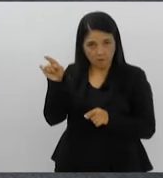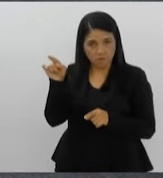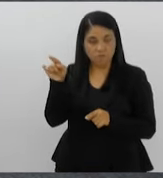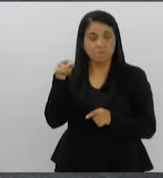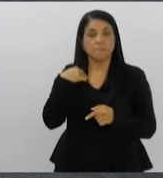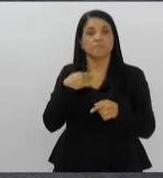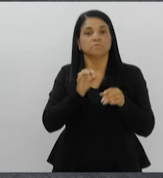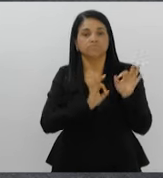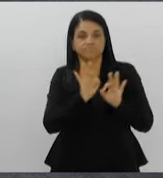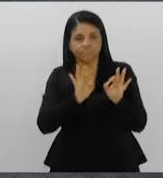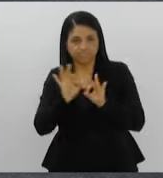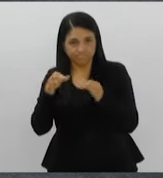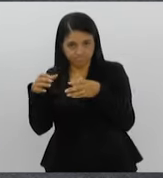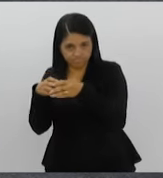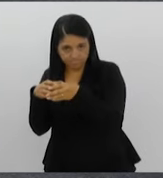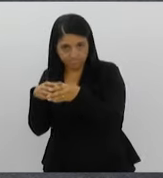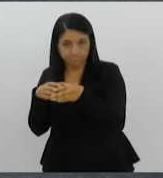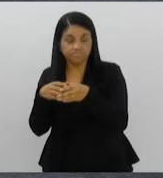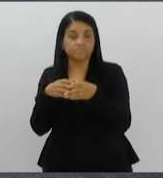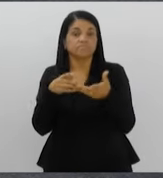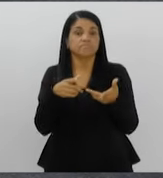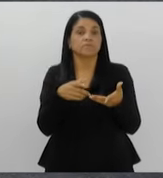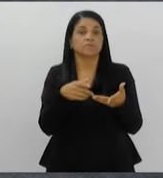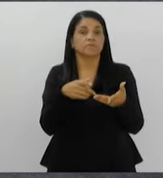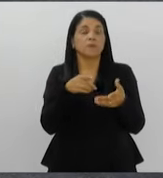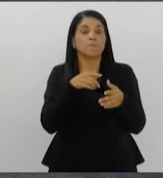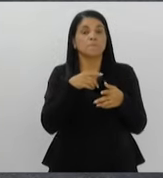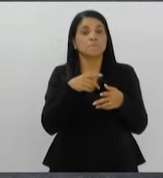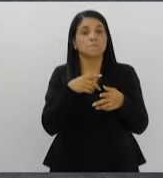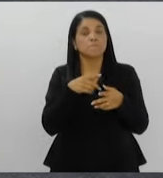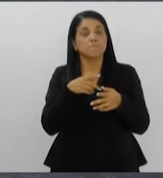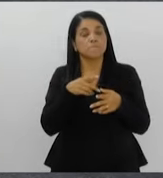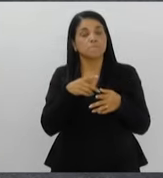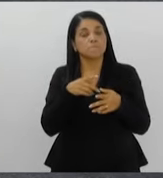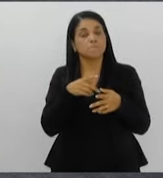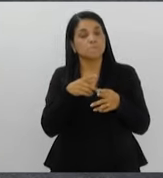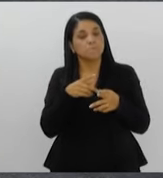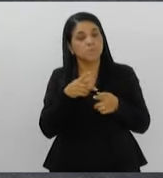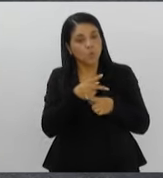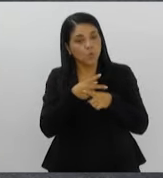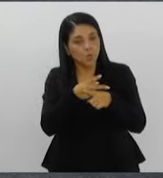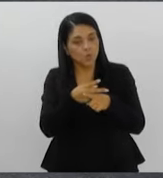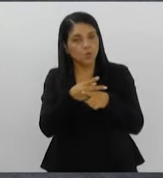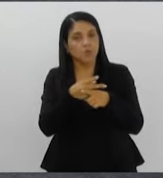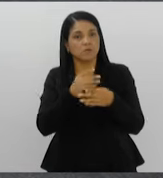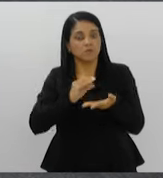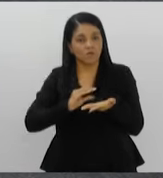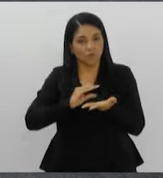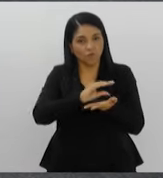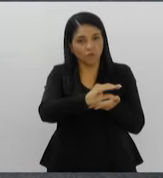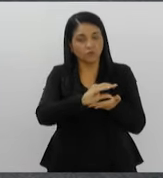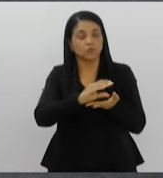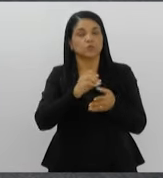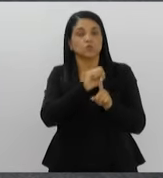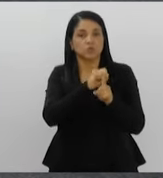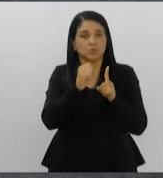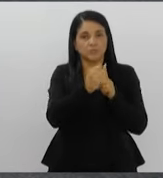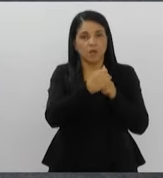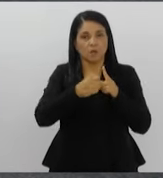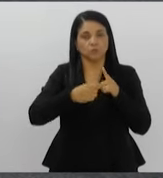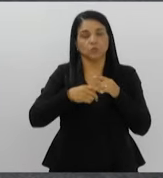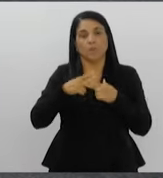organizados, que procura fazer com que o Fundo Social do Pré-Sal possa também